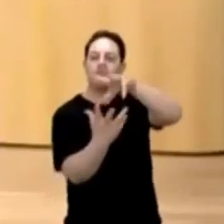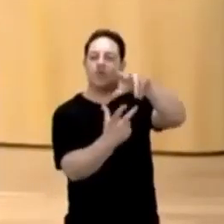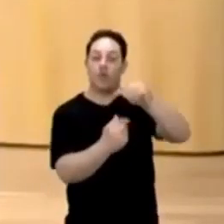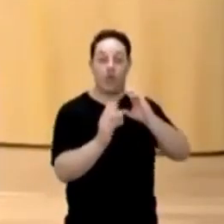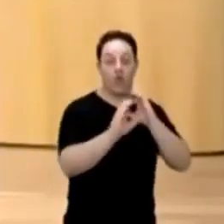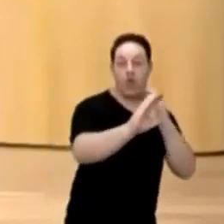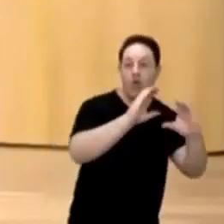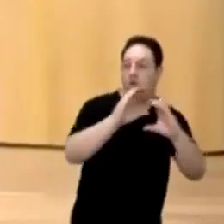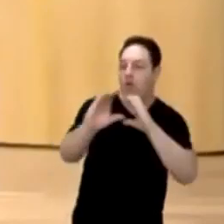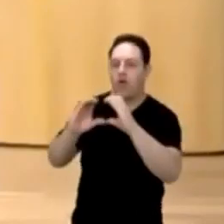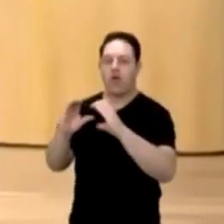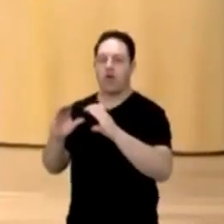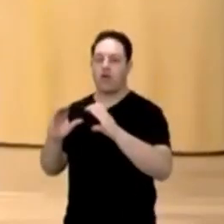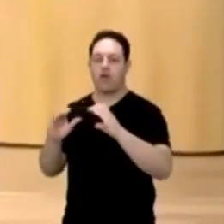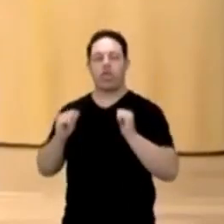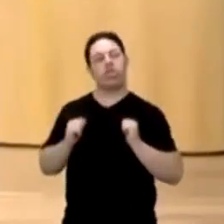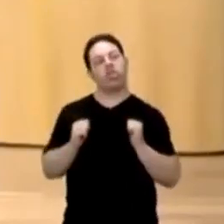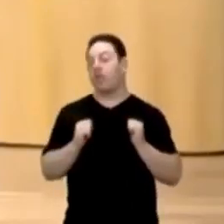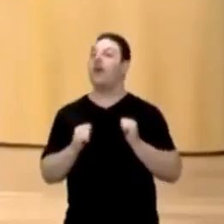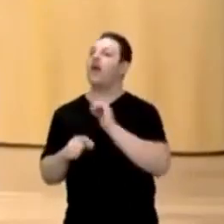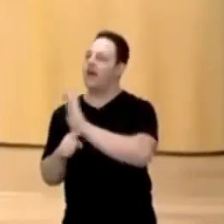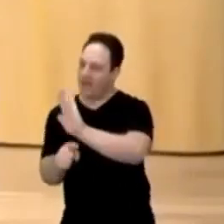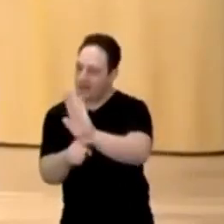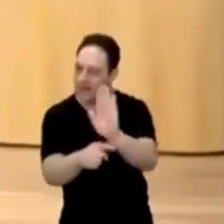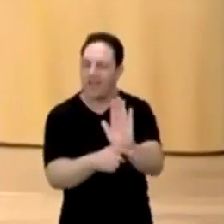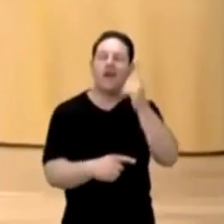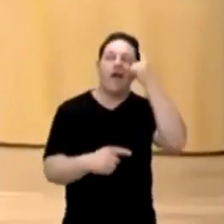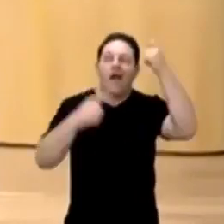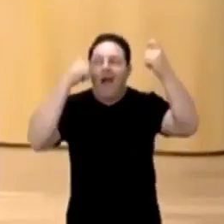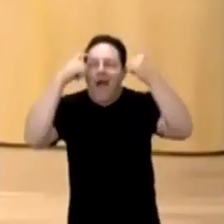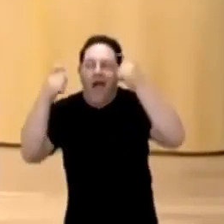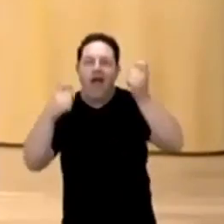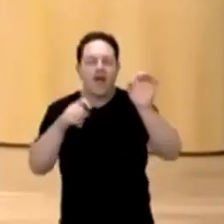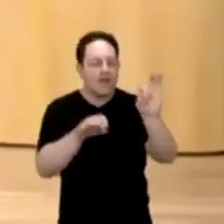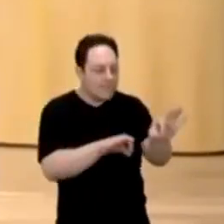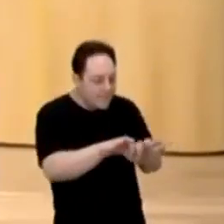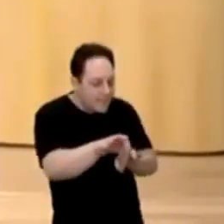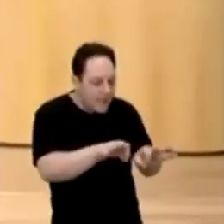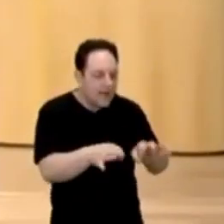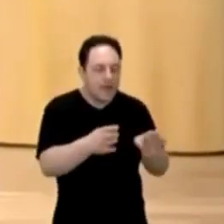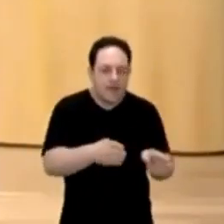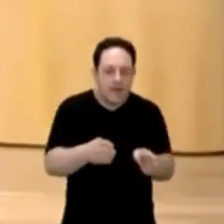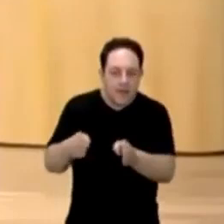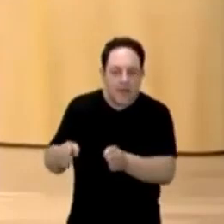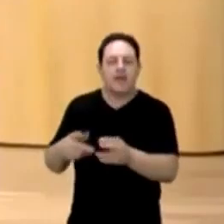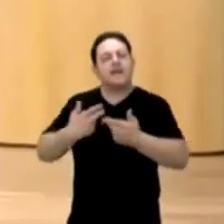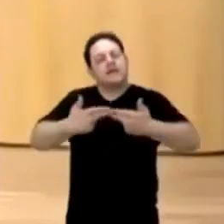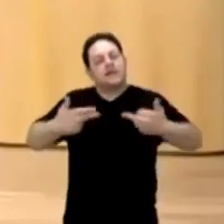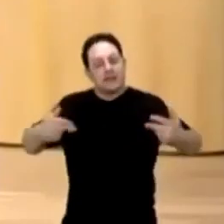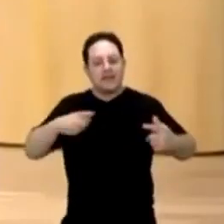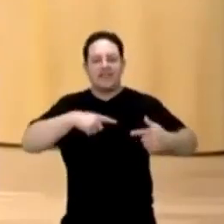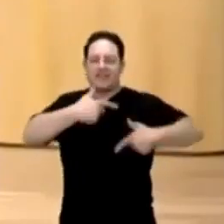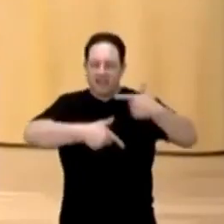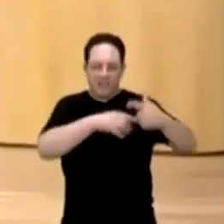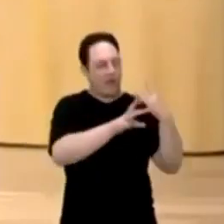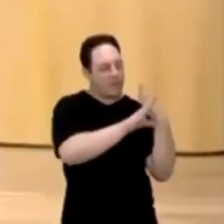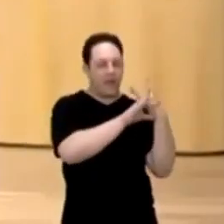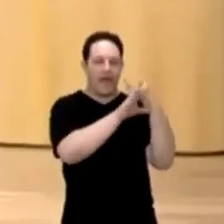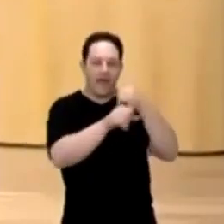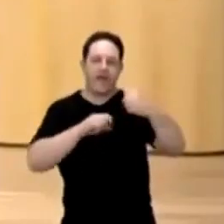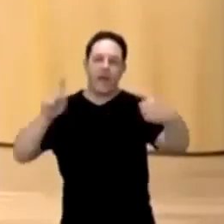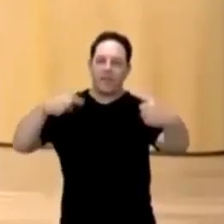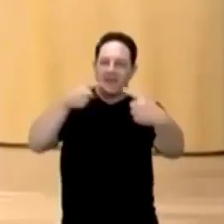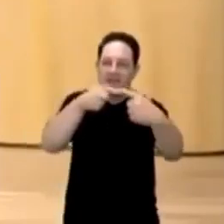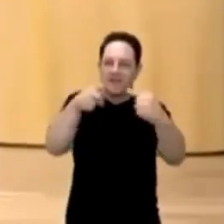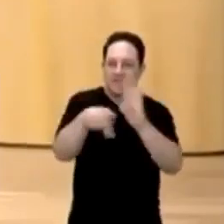comunicação, colaboração, criatividade, planejamento, que são várias coisas que a gente trabalha ao longo das missões da Jornada X,